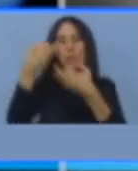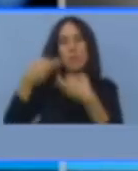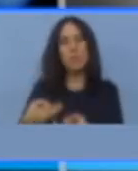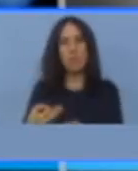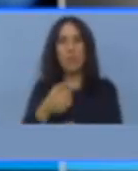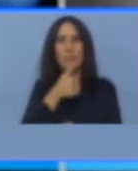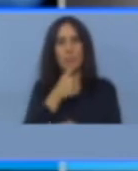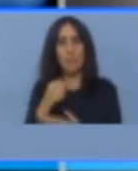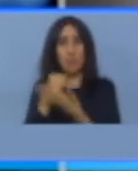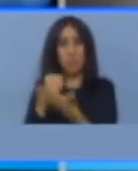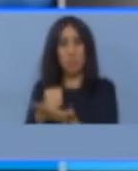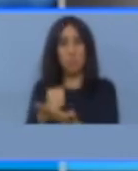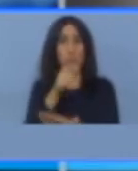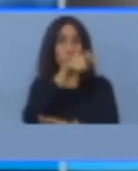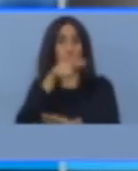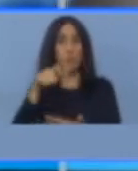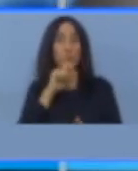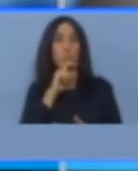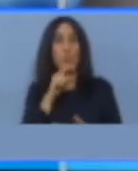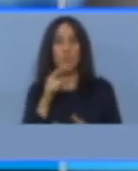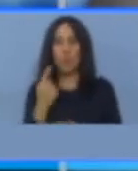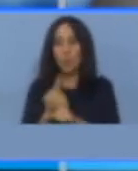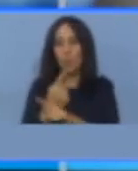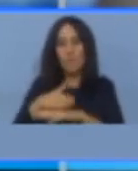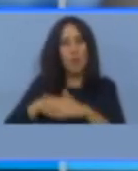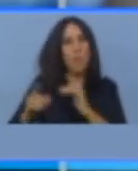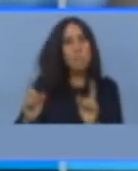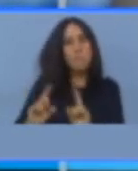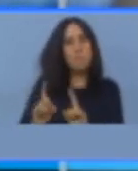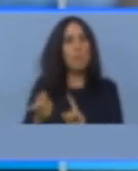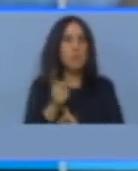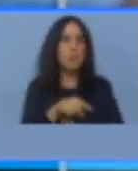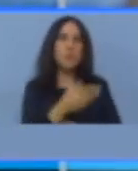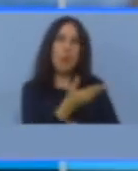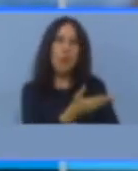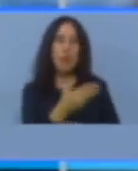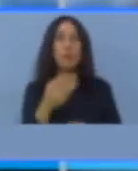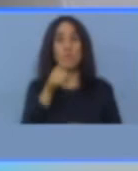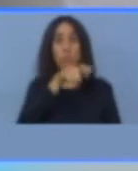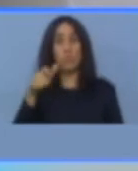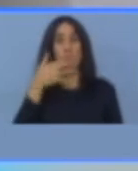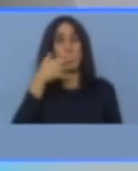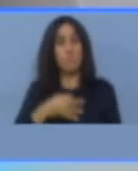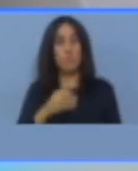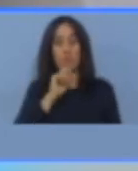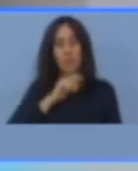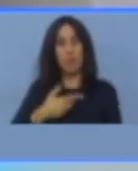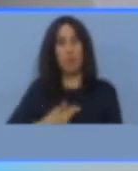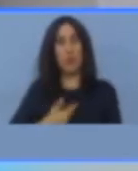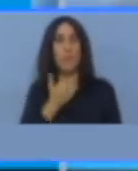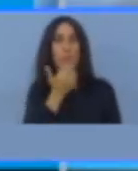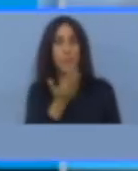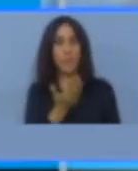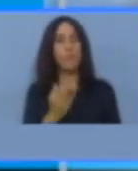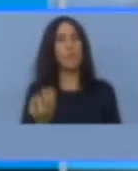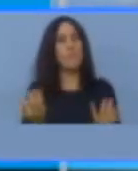naquilo que é a assistência, porque as pessoas podem não conseguir fazer determinado tipo de coisas, mas podem conseguir fazer outras. E todas as pessoas têm recursos e potencialidades. E,